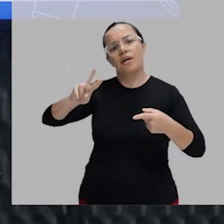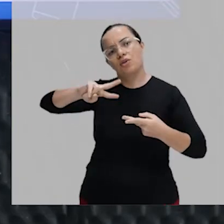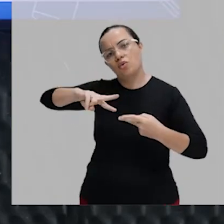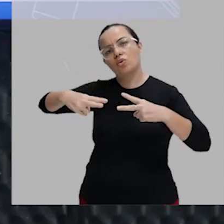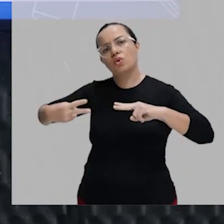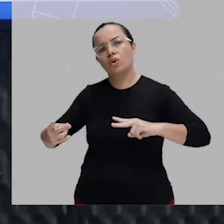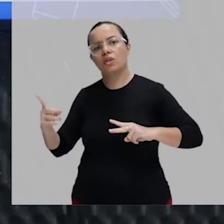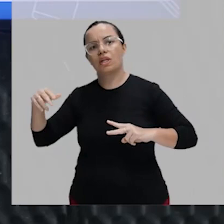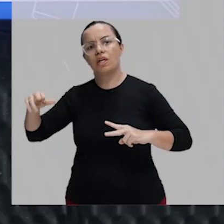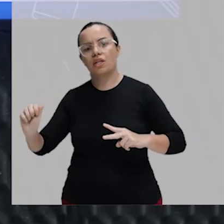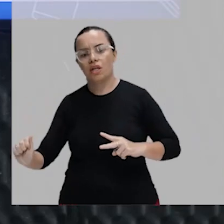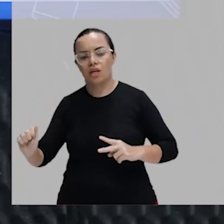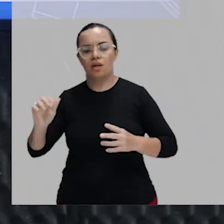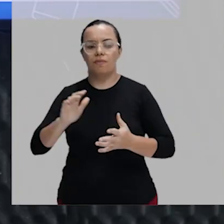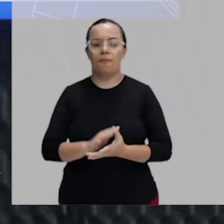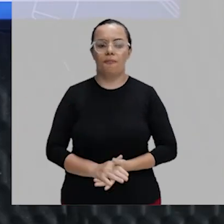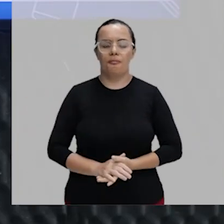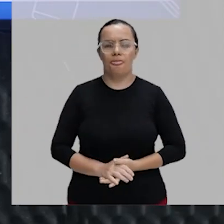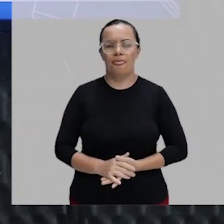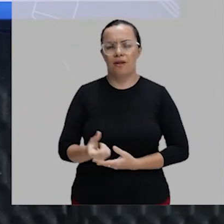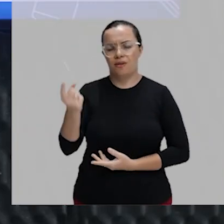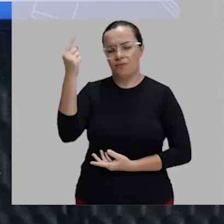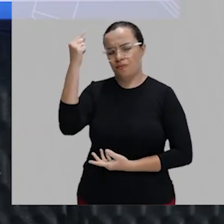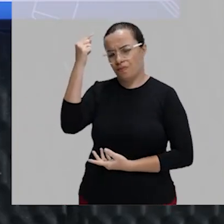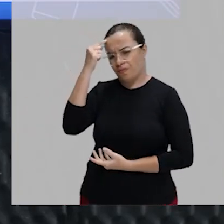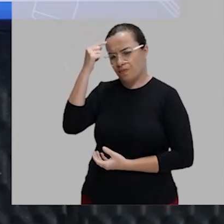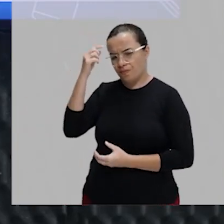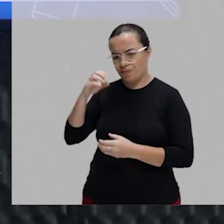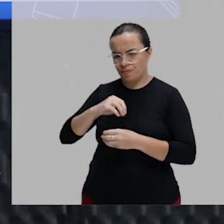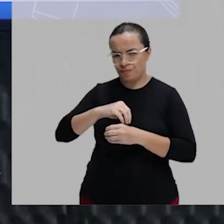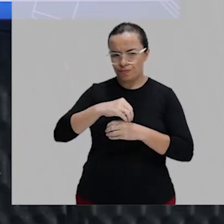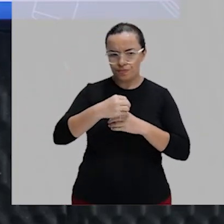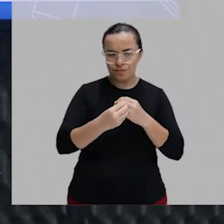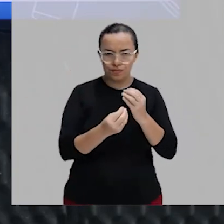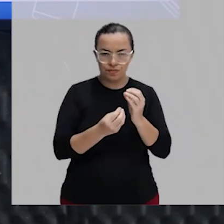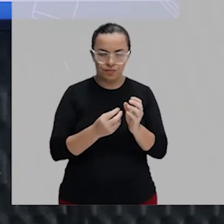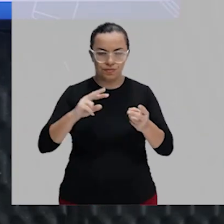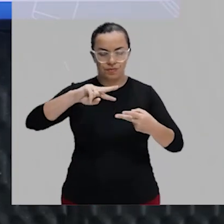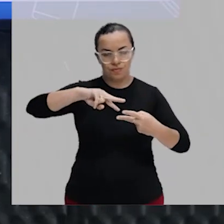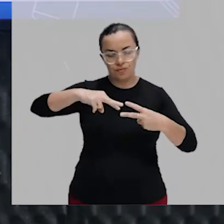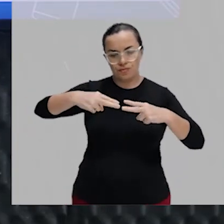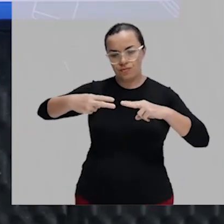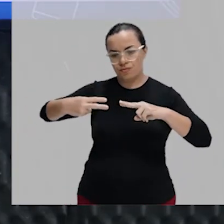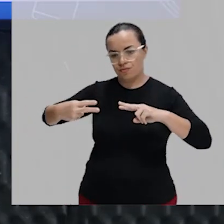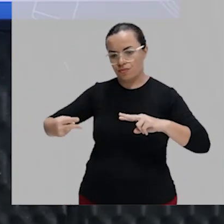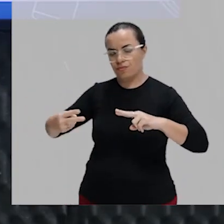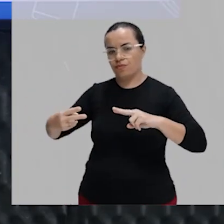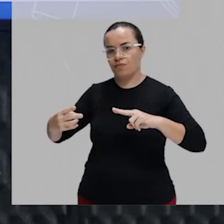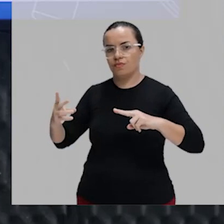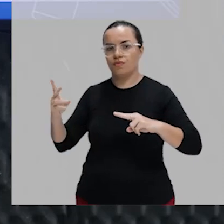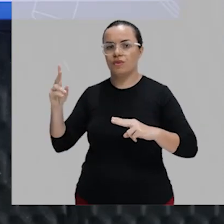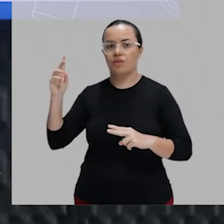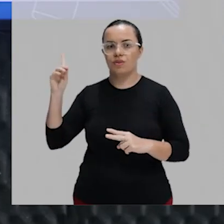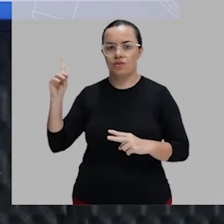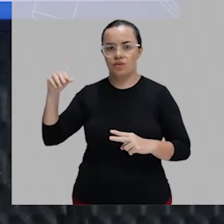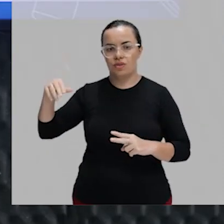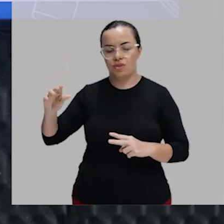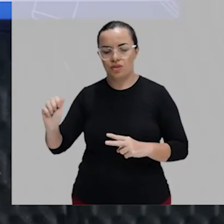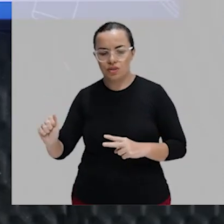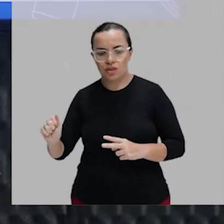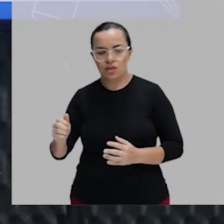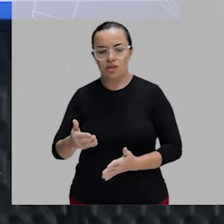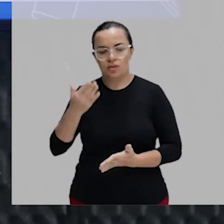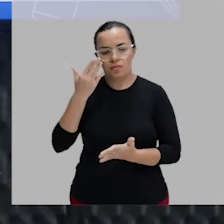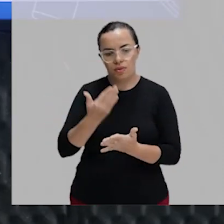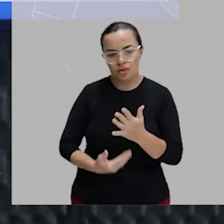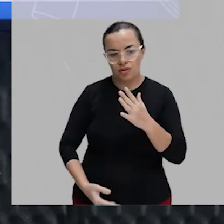Imagina uma molécula de DNA que ocorra a perda da nona base nitrogenada. Então, eu tenho